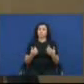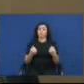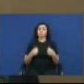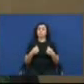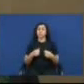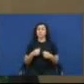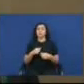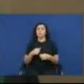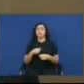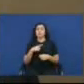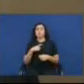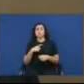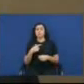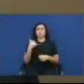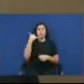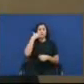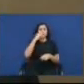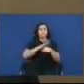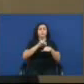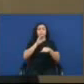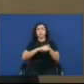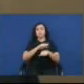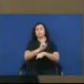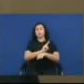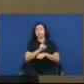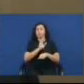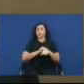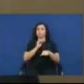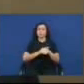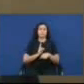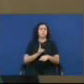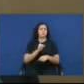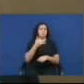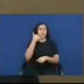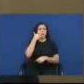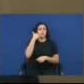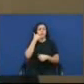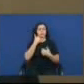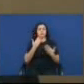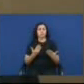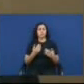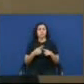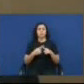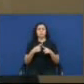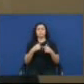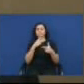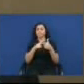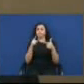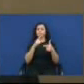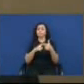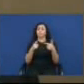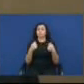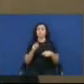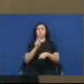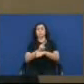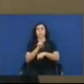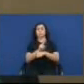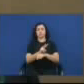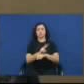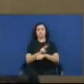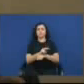que viver com um radinho ligando para a segurança, né, para ir fazer a proteção